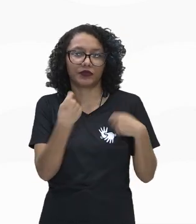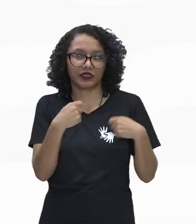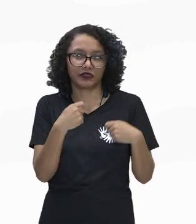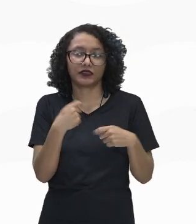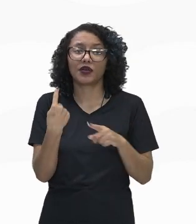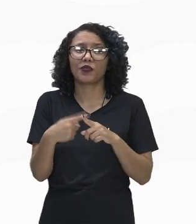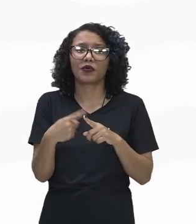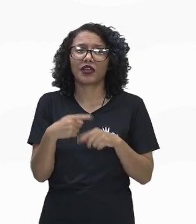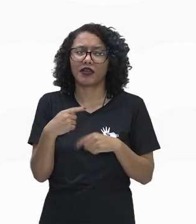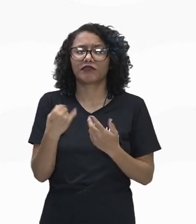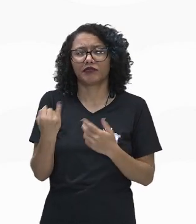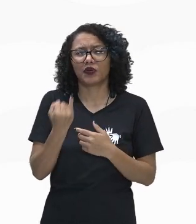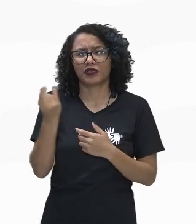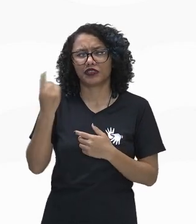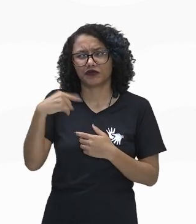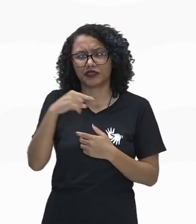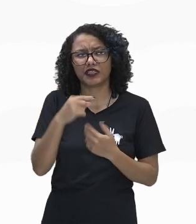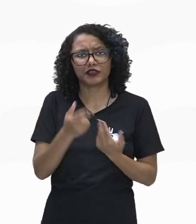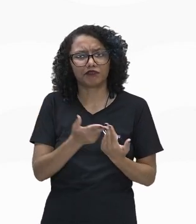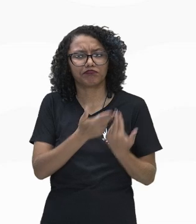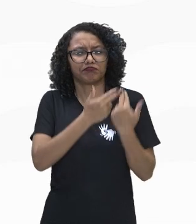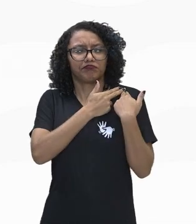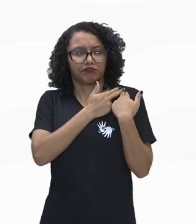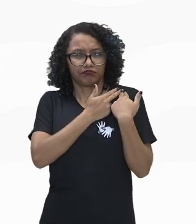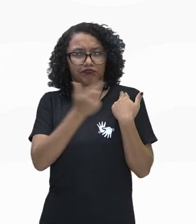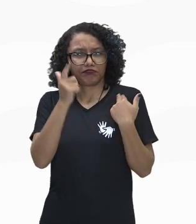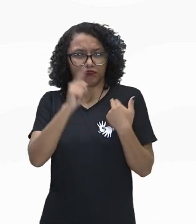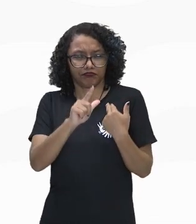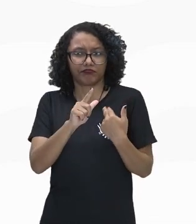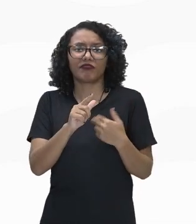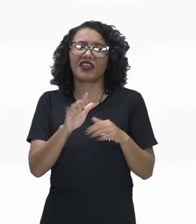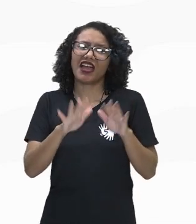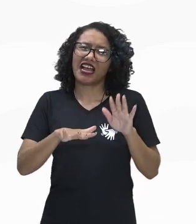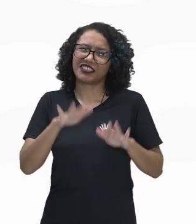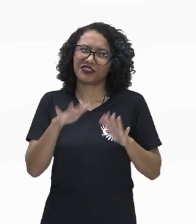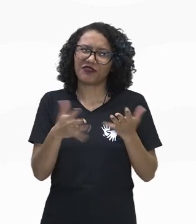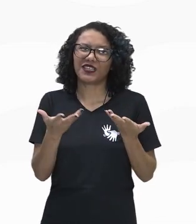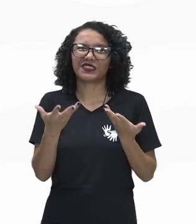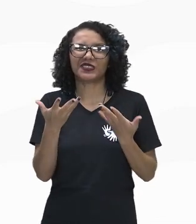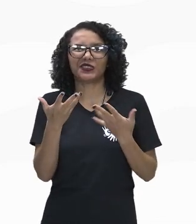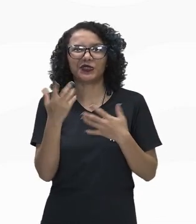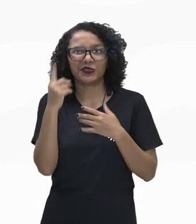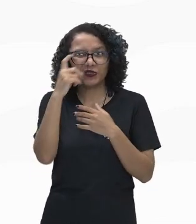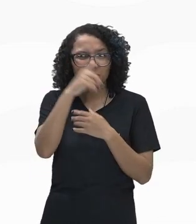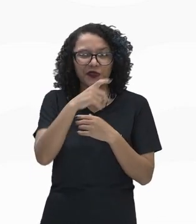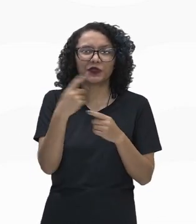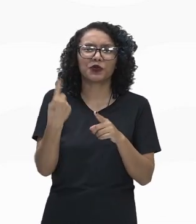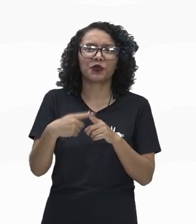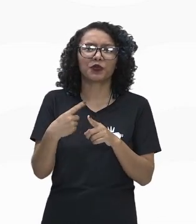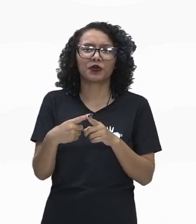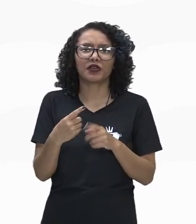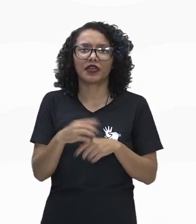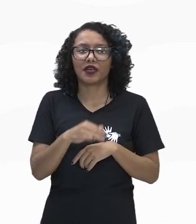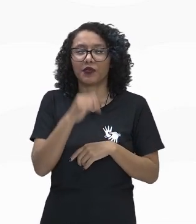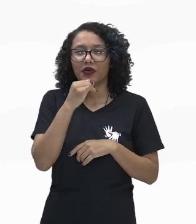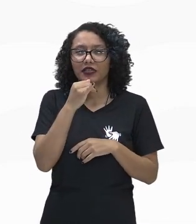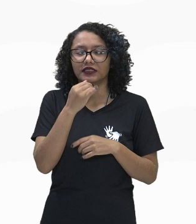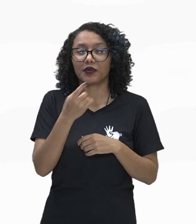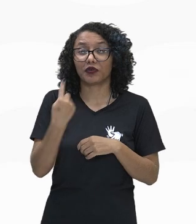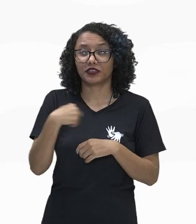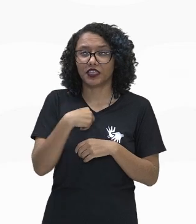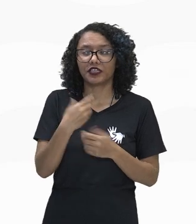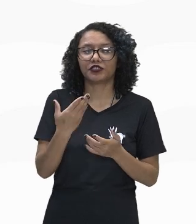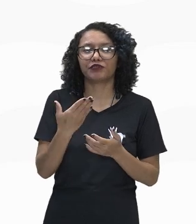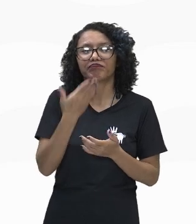se tornam mais responsáveis a partir daí. Eu sei que é um pouco chato porque a gente sempre fica pedindo de vocês,